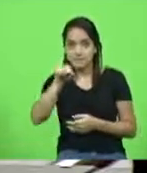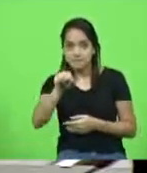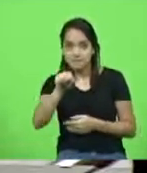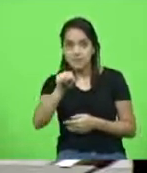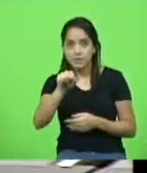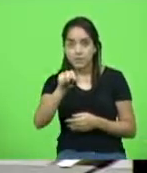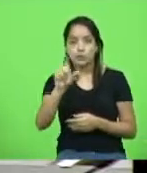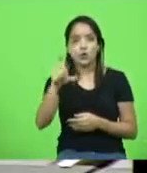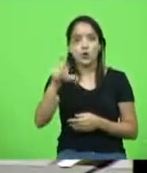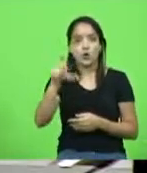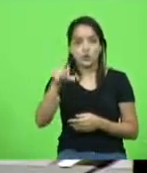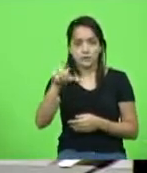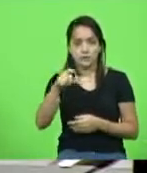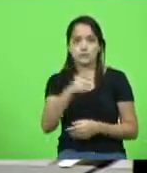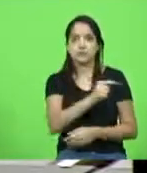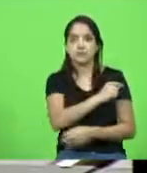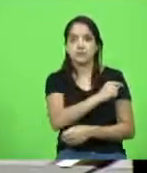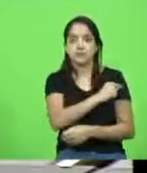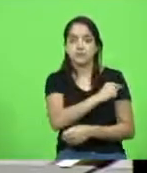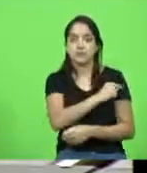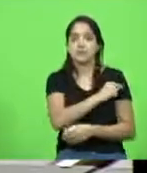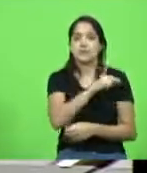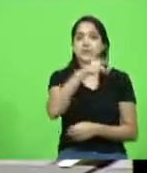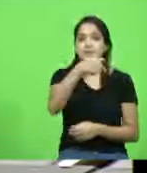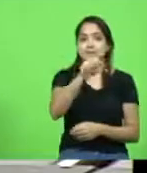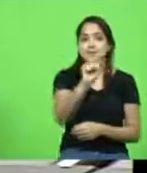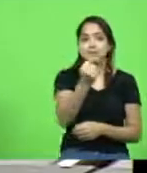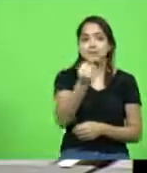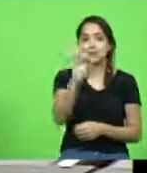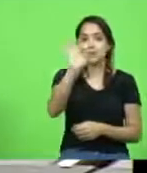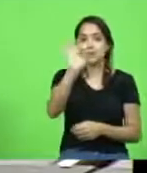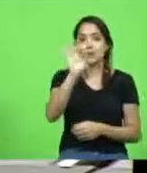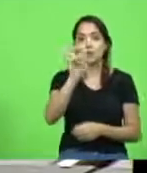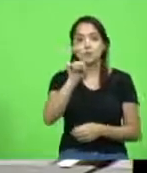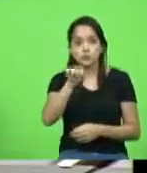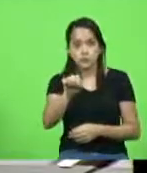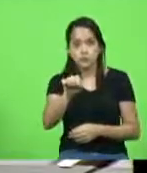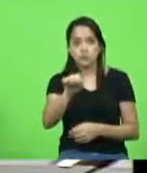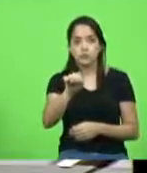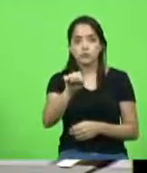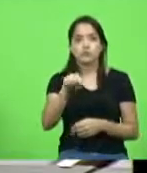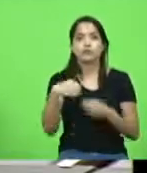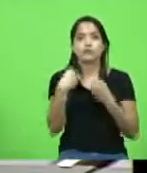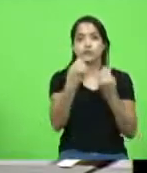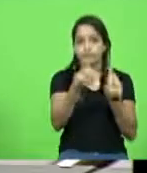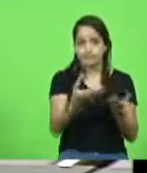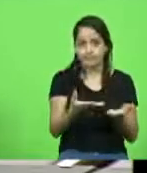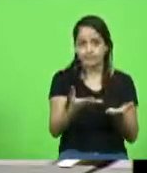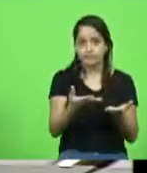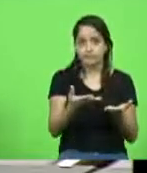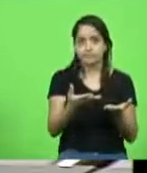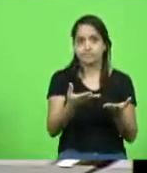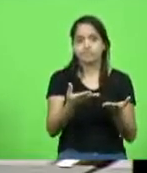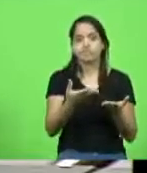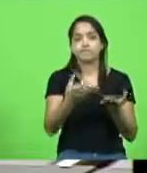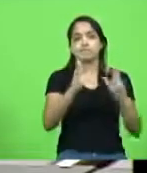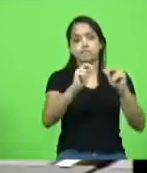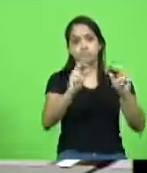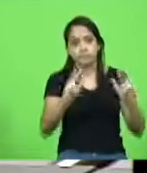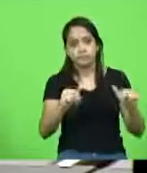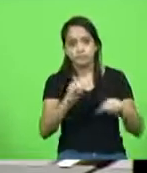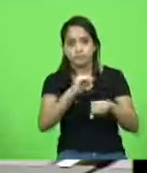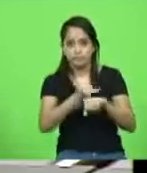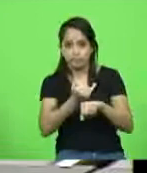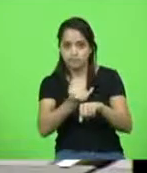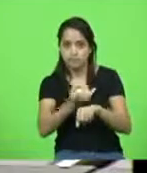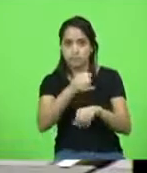oferecidas aqui apenas 78 mil foram oferecidas à Florianópolis Joinville